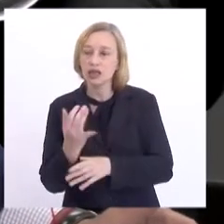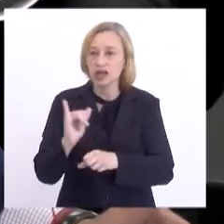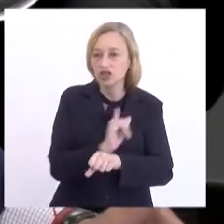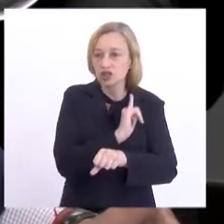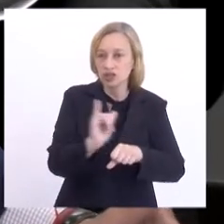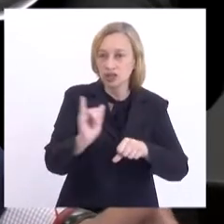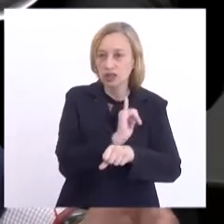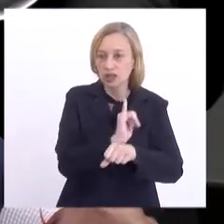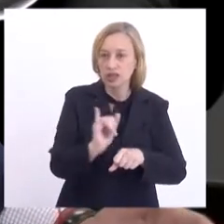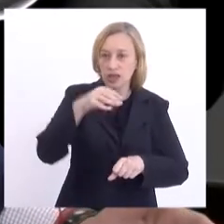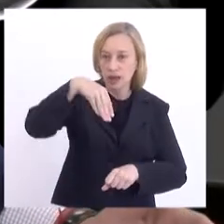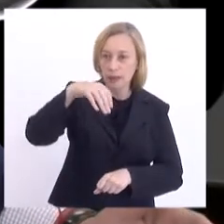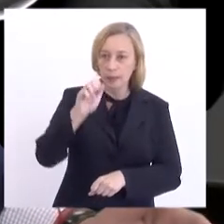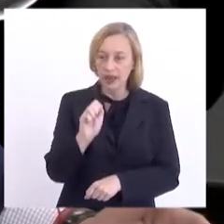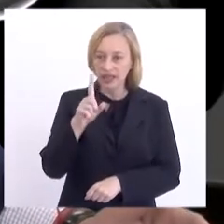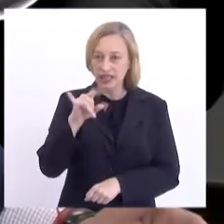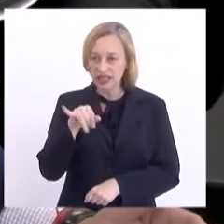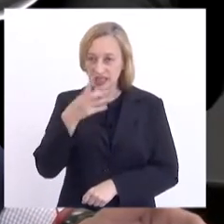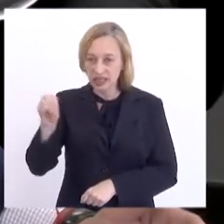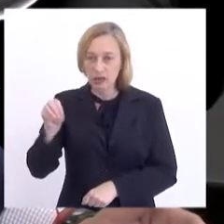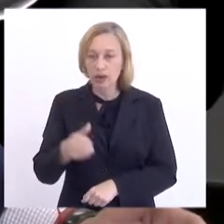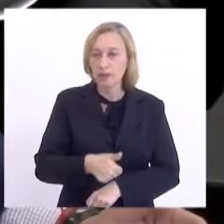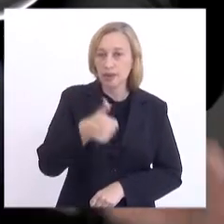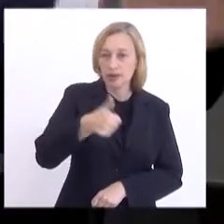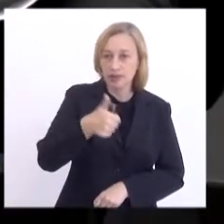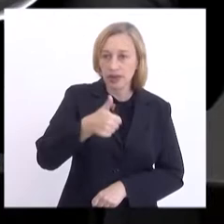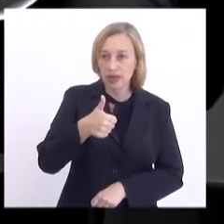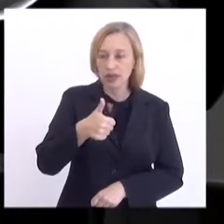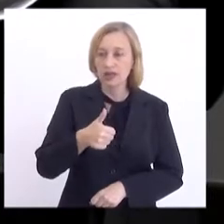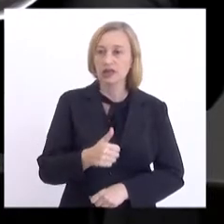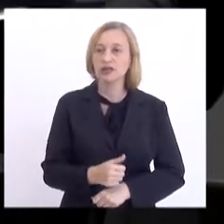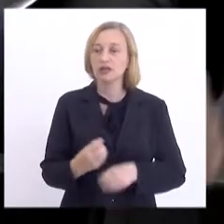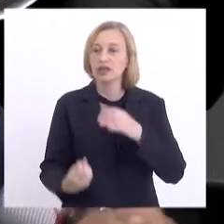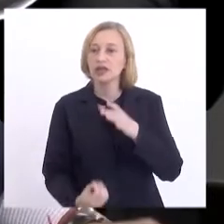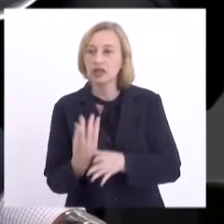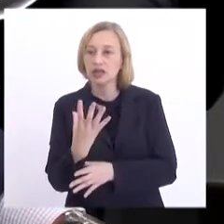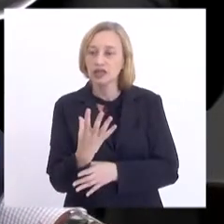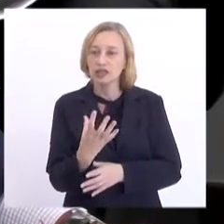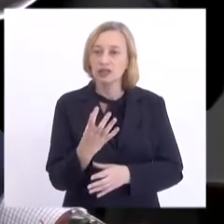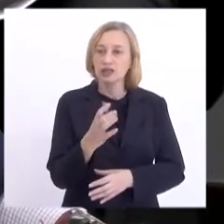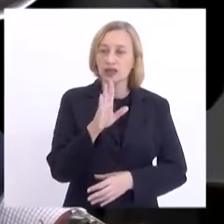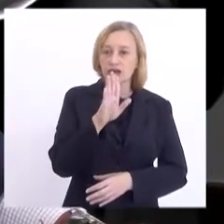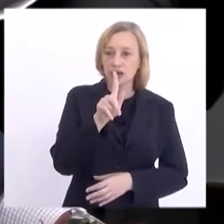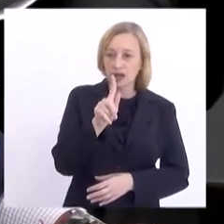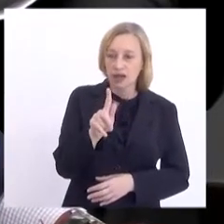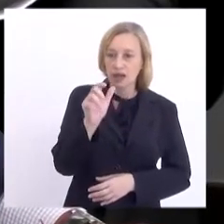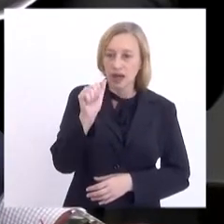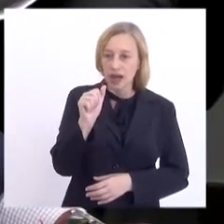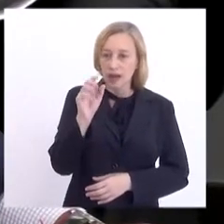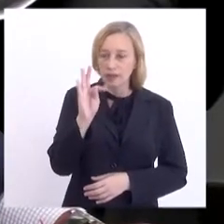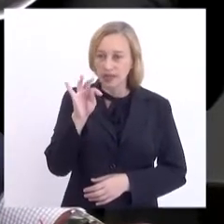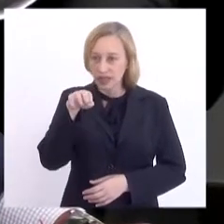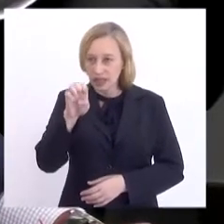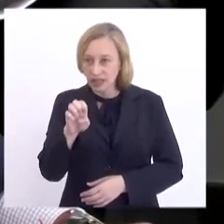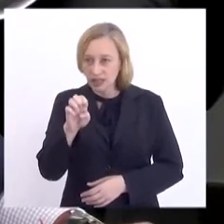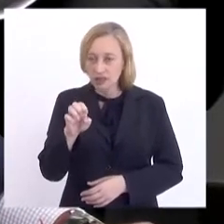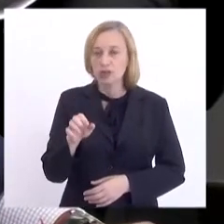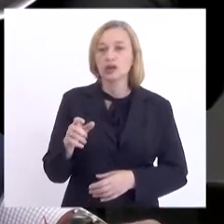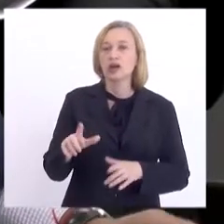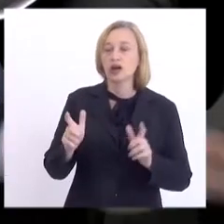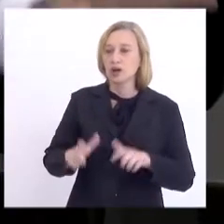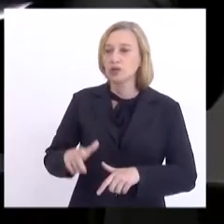de medição a primeira transparência da da foi a criação do gabinete onde um o Pablo